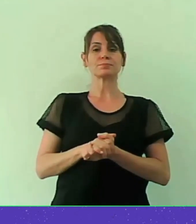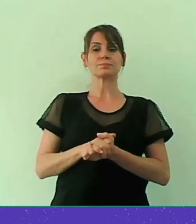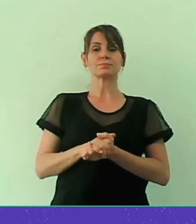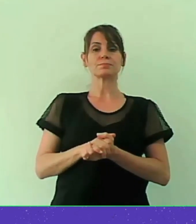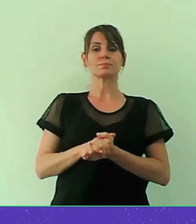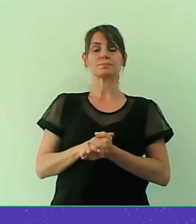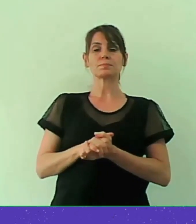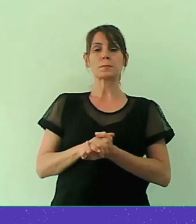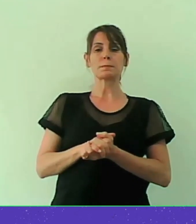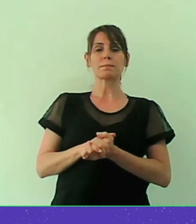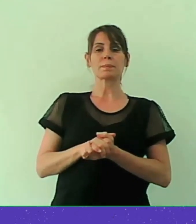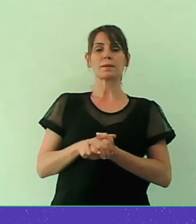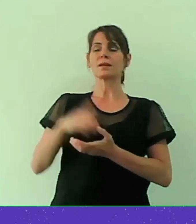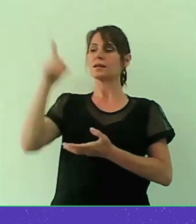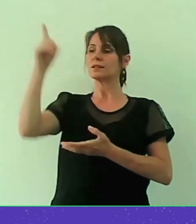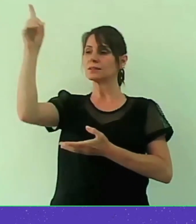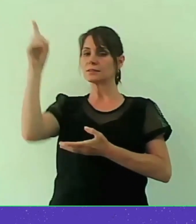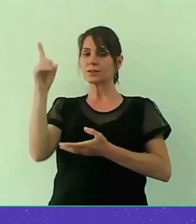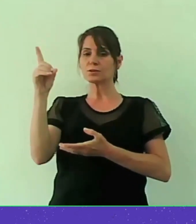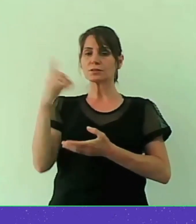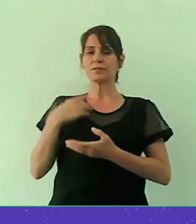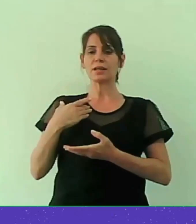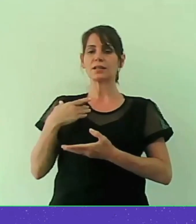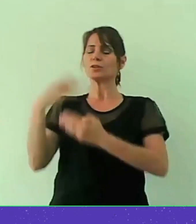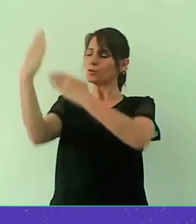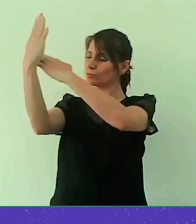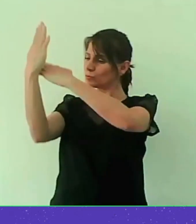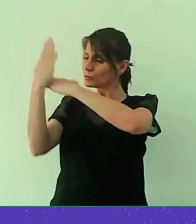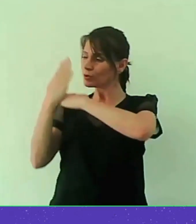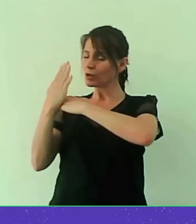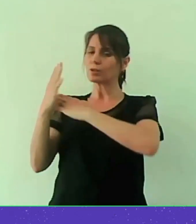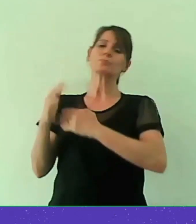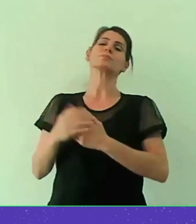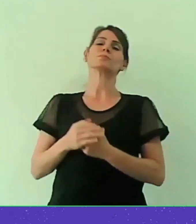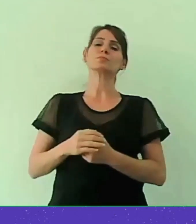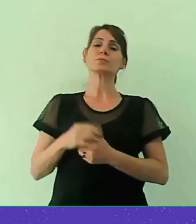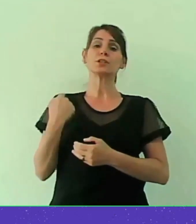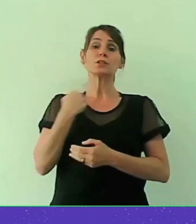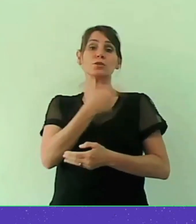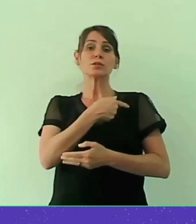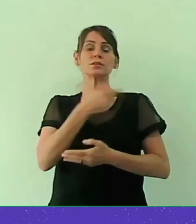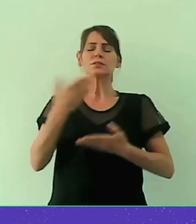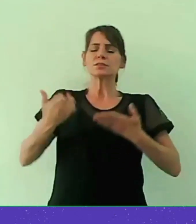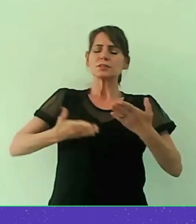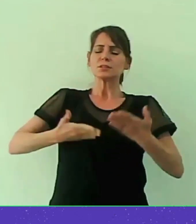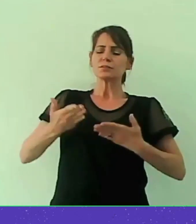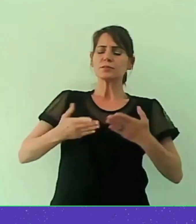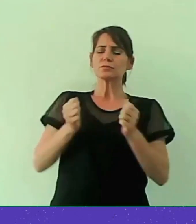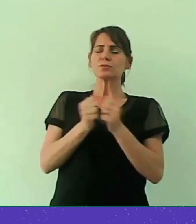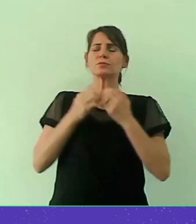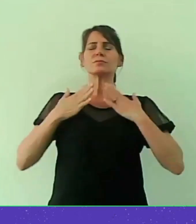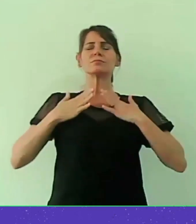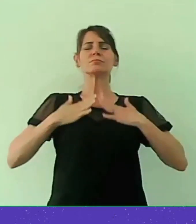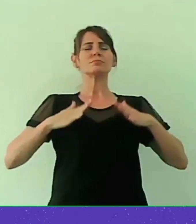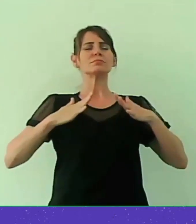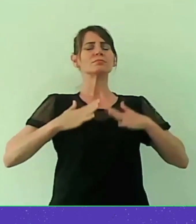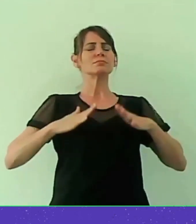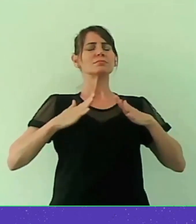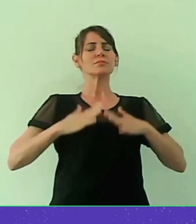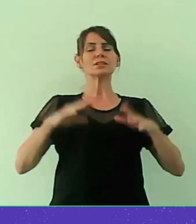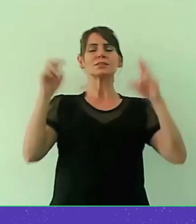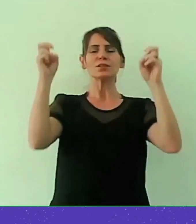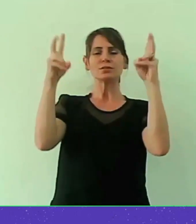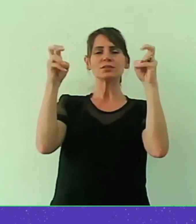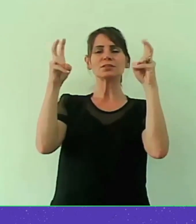Ele aliviará a nossa carga e nós serviremos no seu descanso. Esse é o título dessa